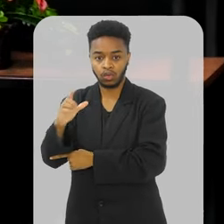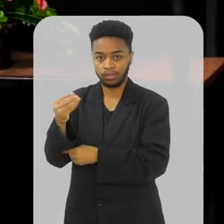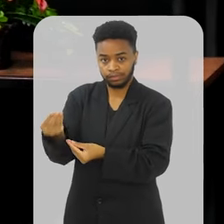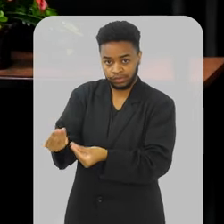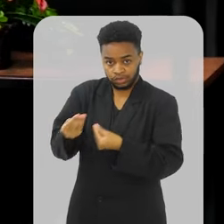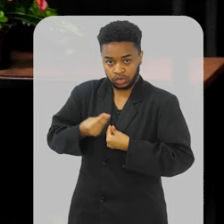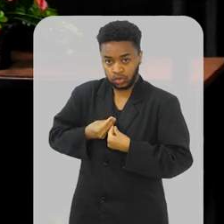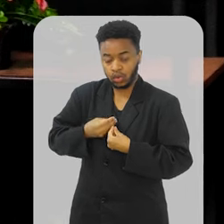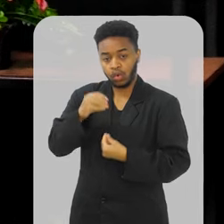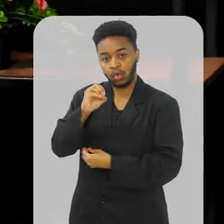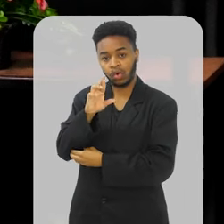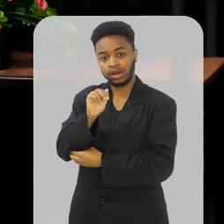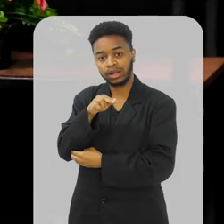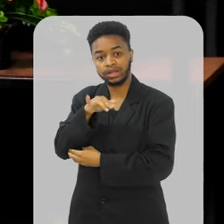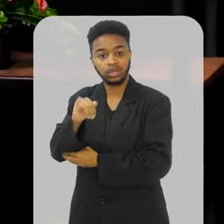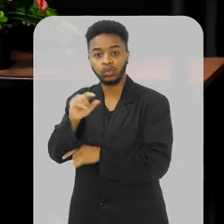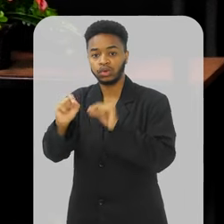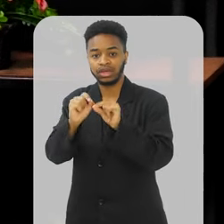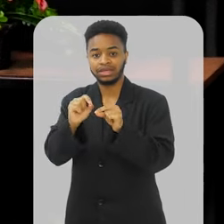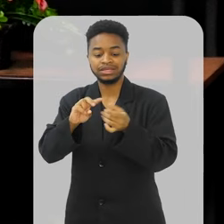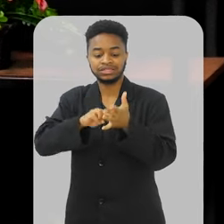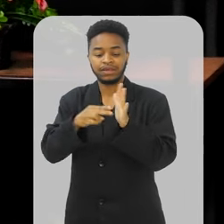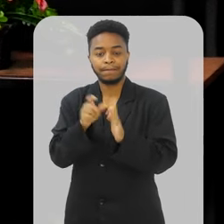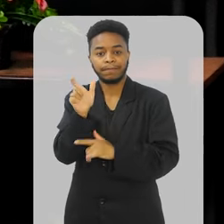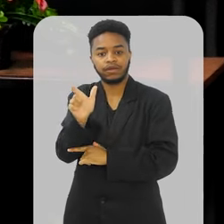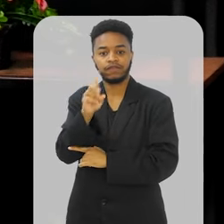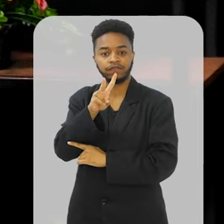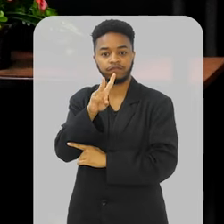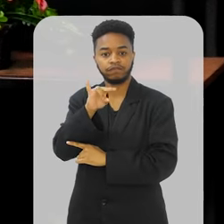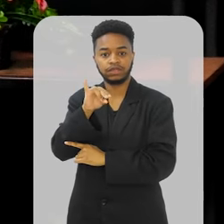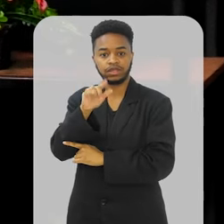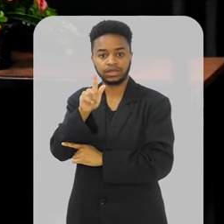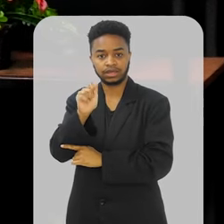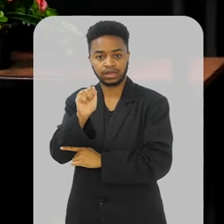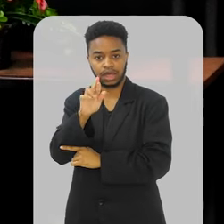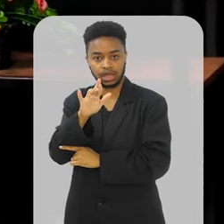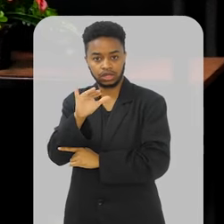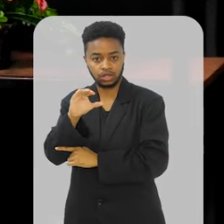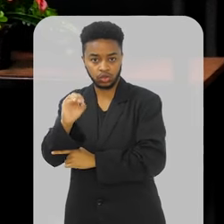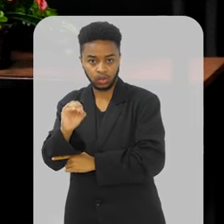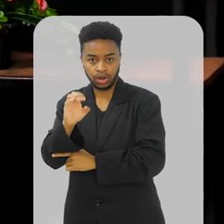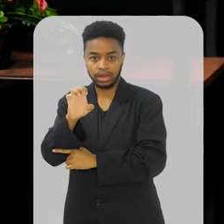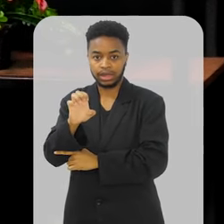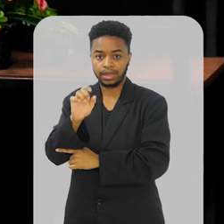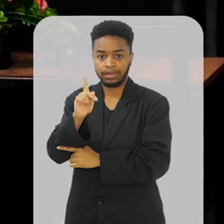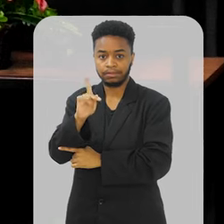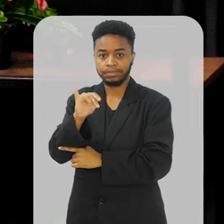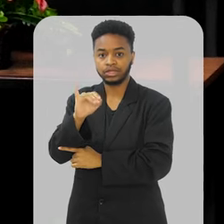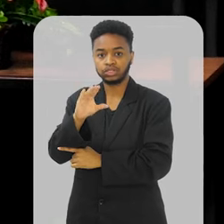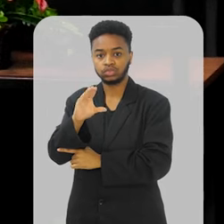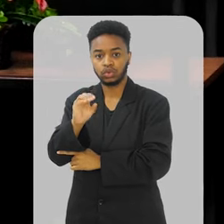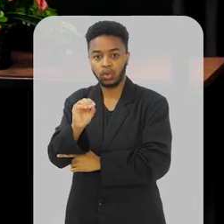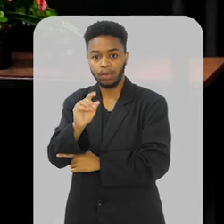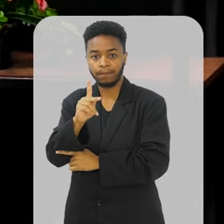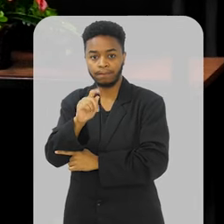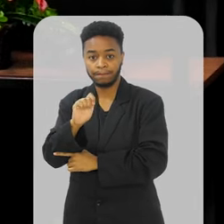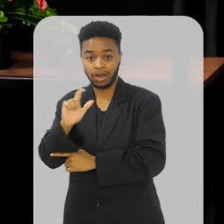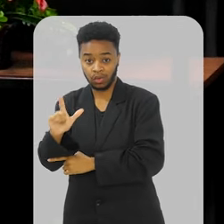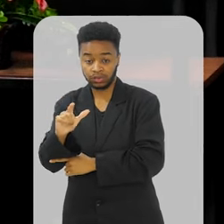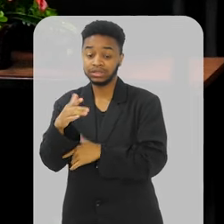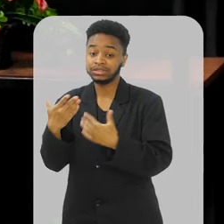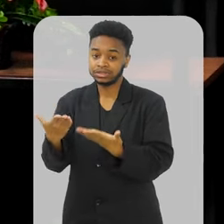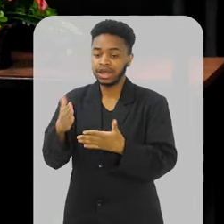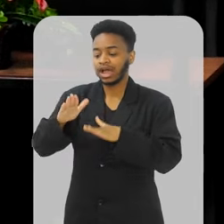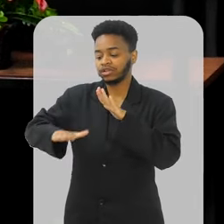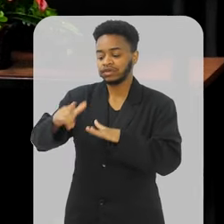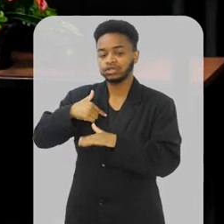anos de ser o vigar Episcopal ou seja fazer as vezes dele em todo esse Território que